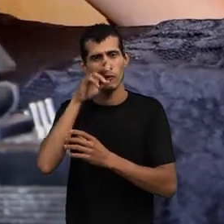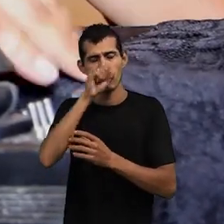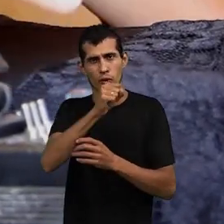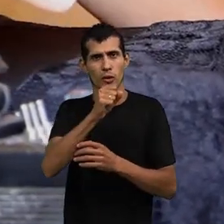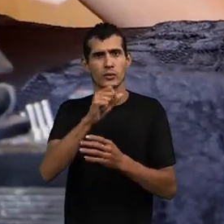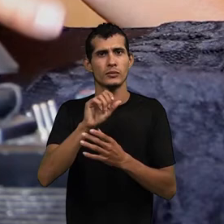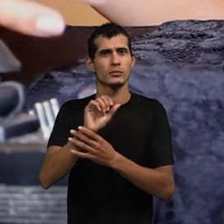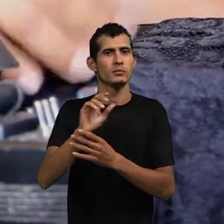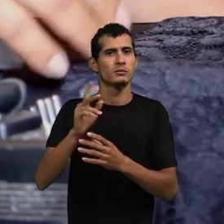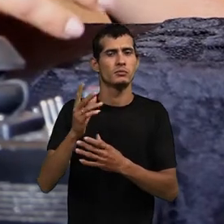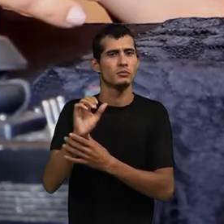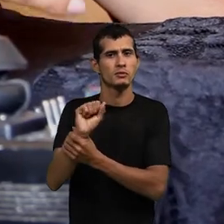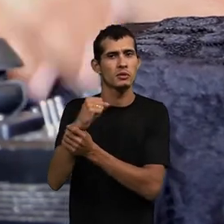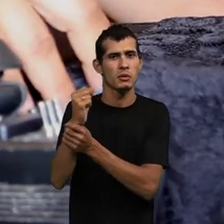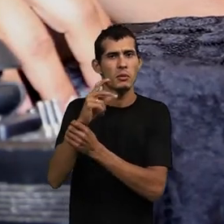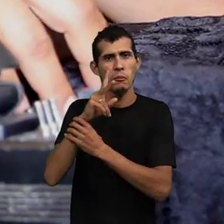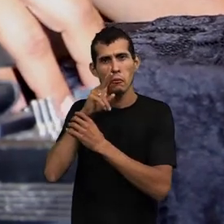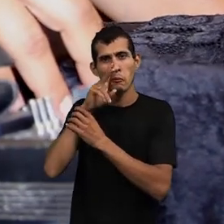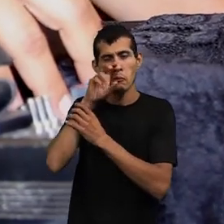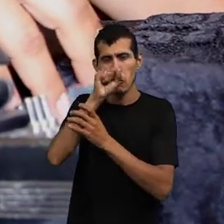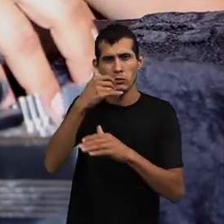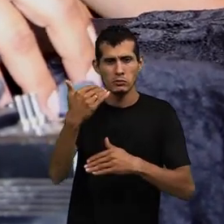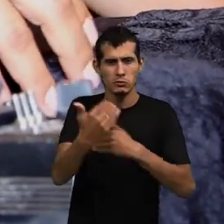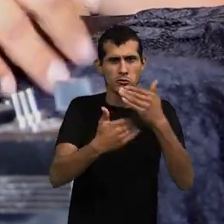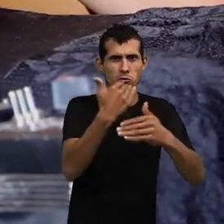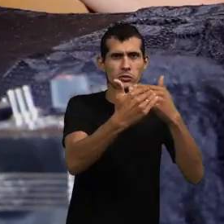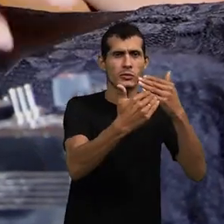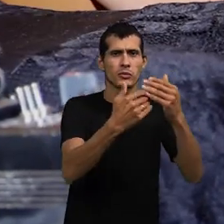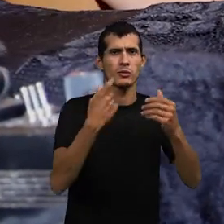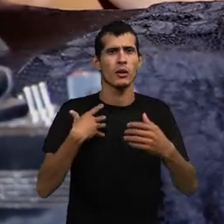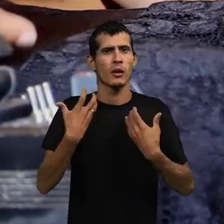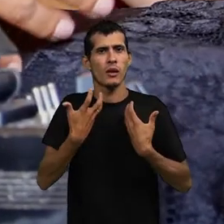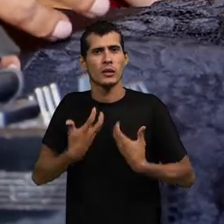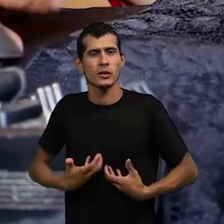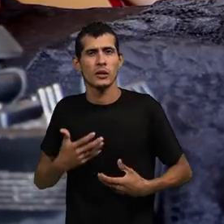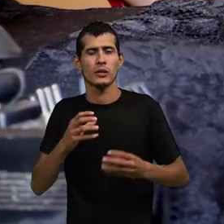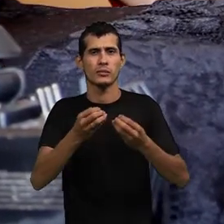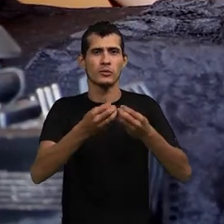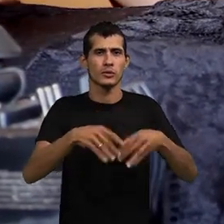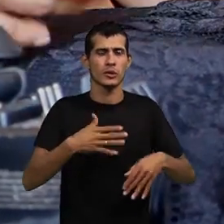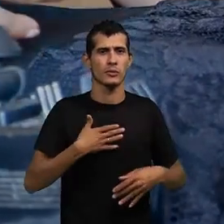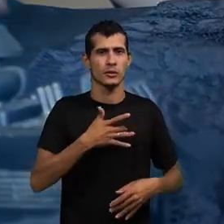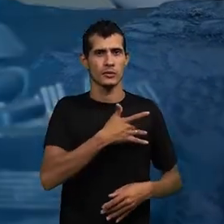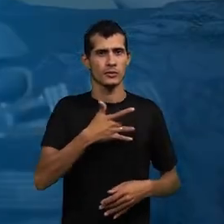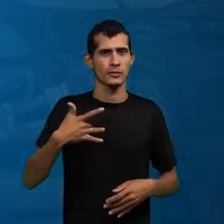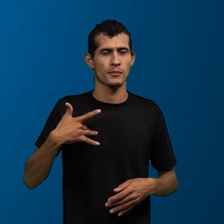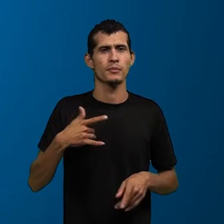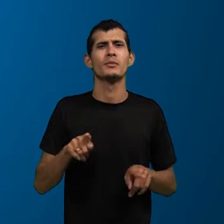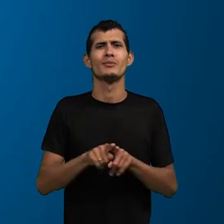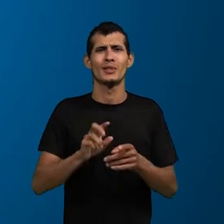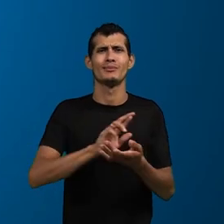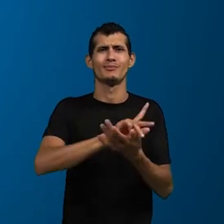mais, sabe, mais avançada, assim, que eu ia me cansar e ia prejudicar.